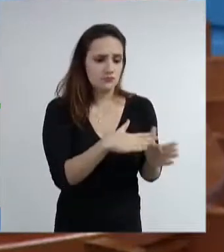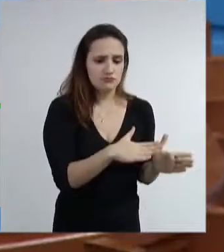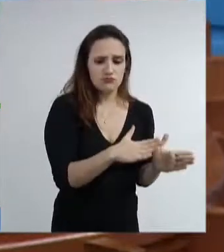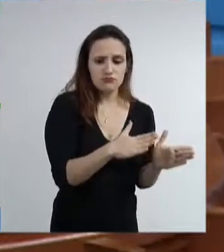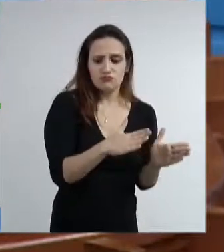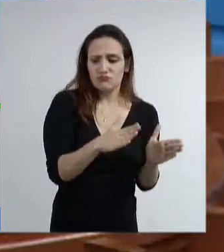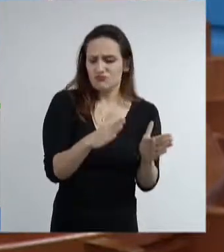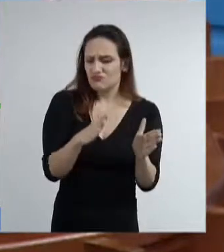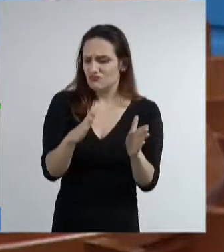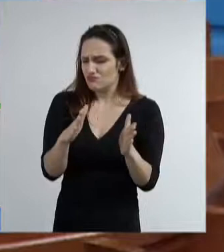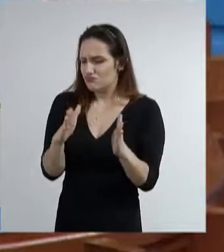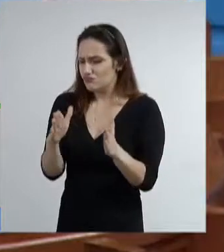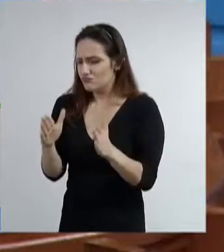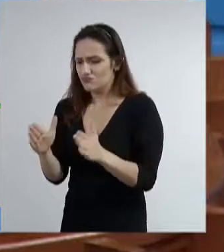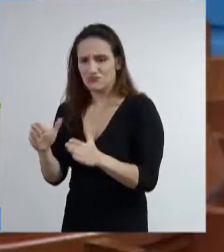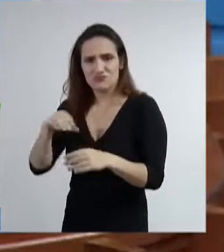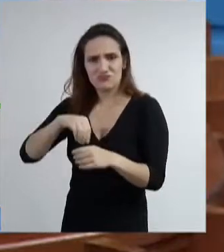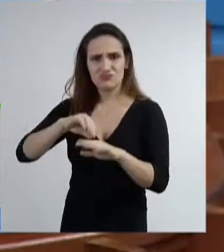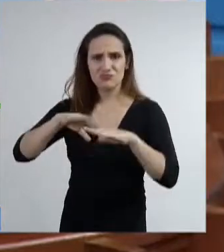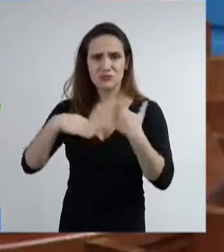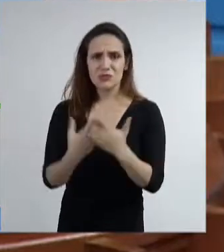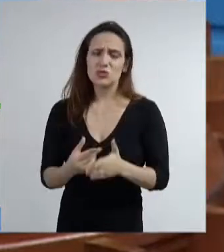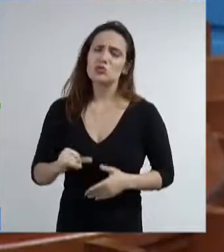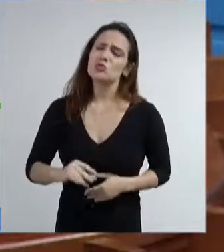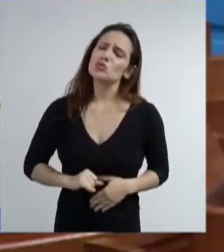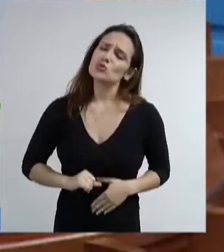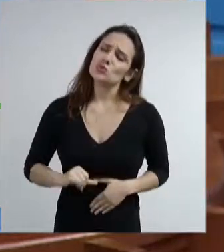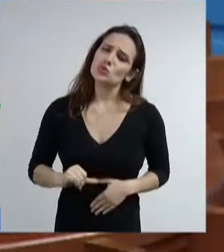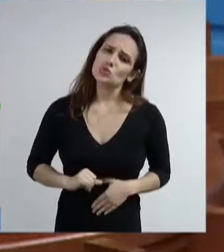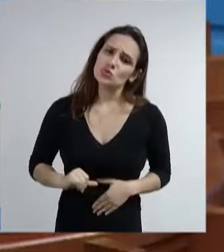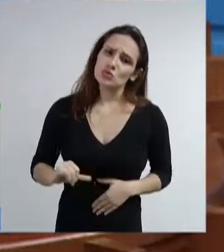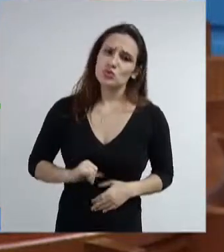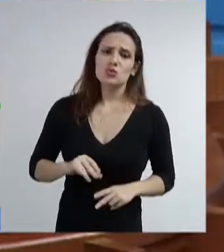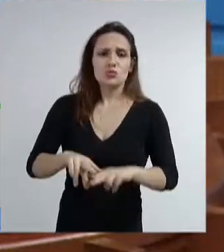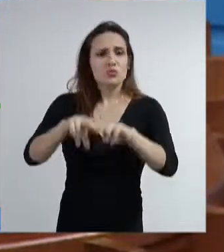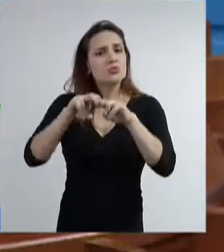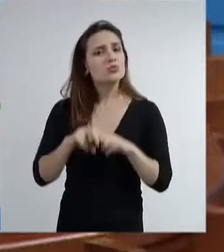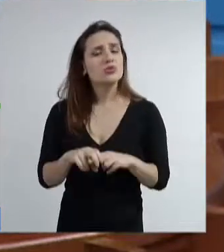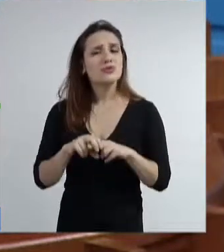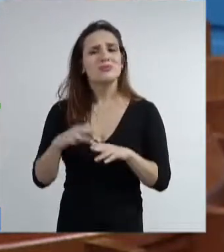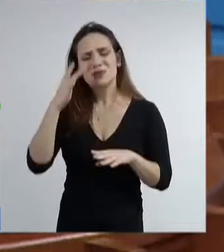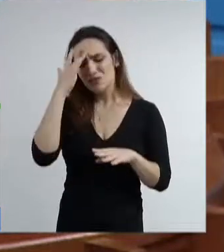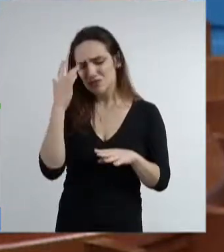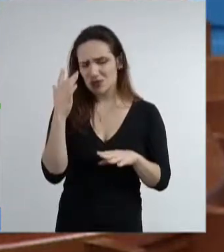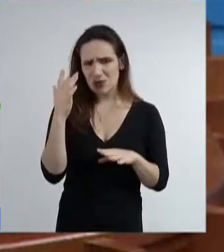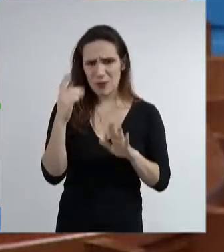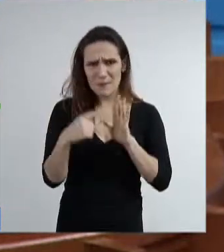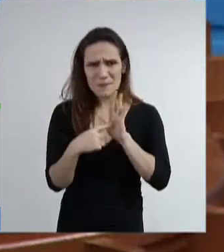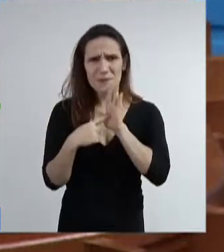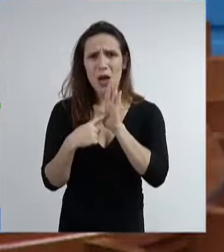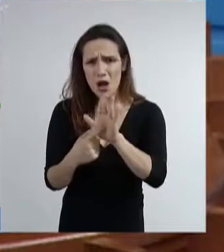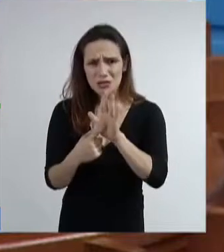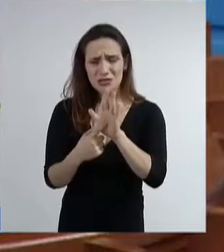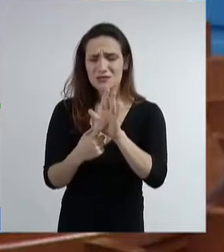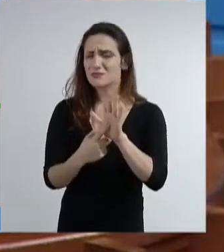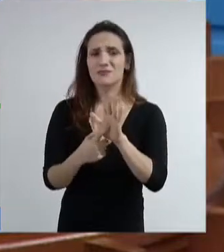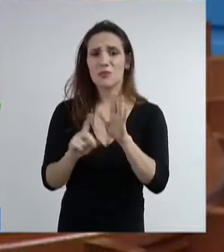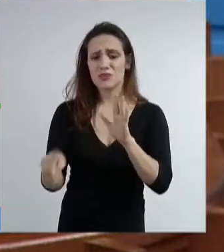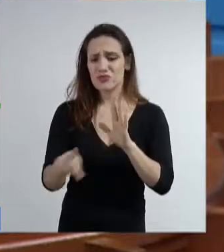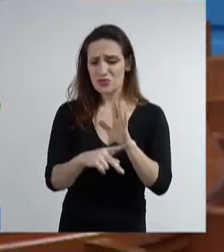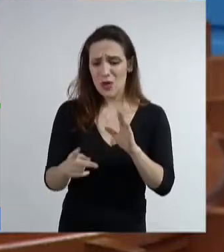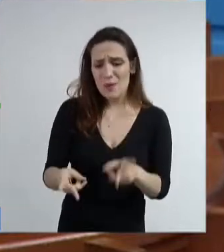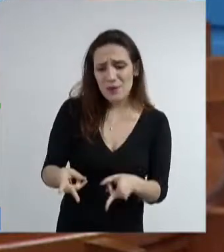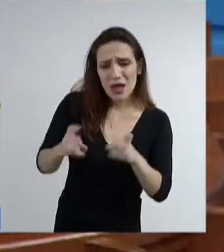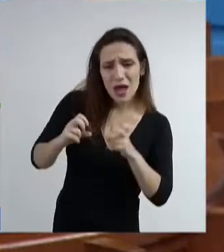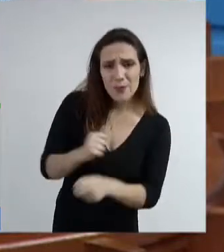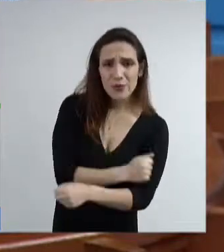do tempo diário na escola. O sentimento deixou marcas nem sempre percebidas pelos colegas, professores e por